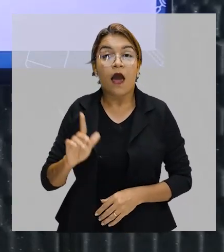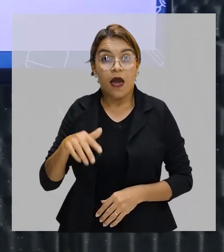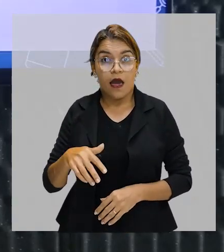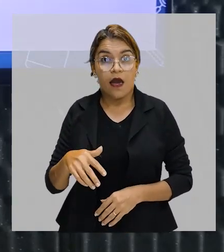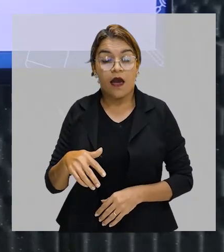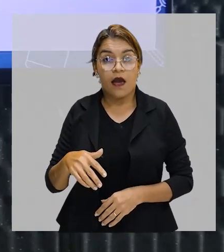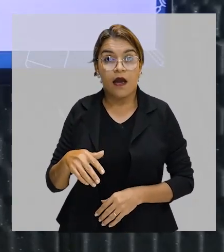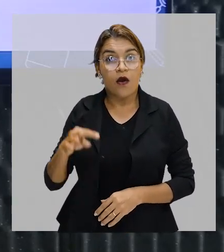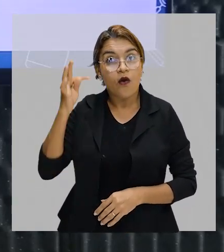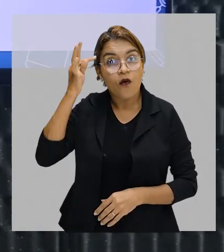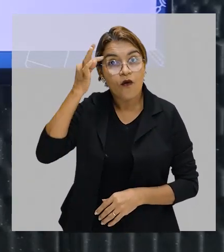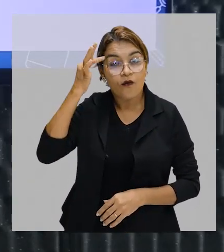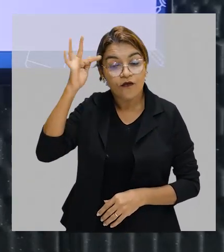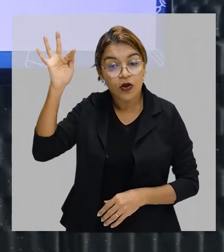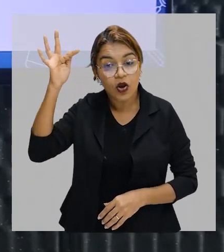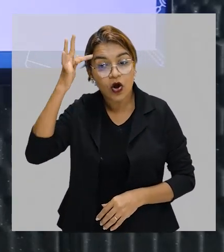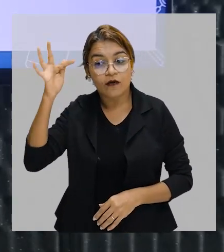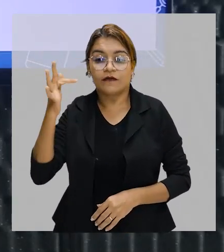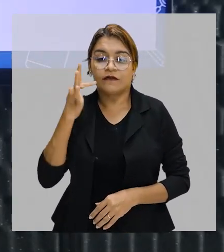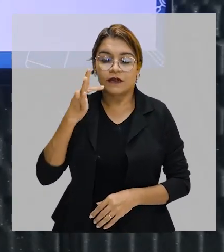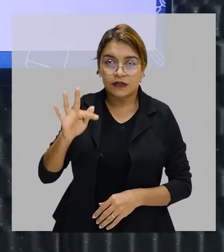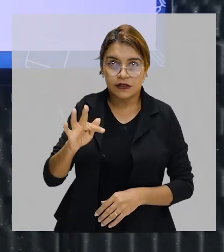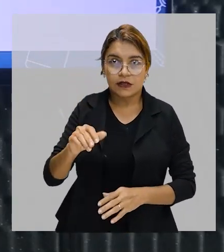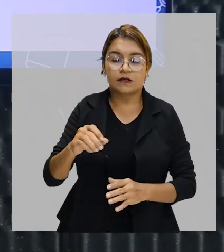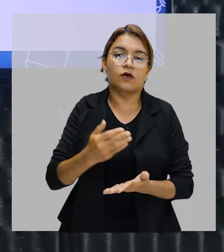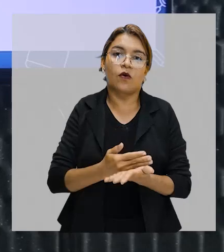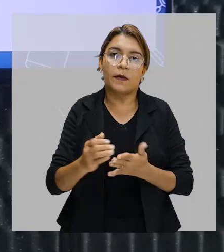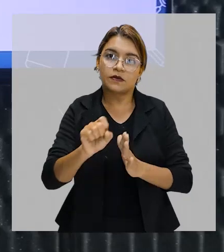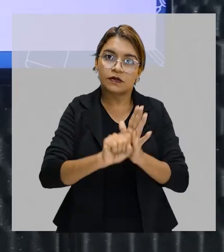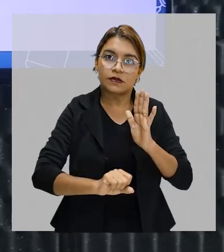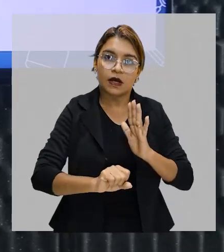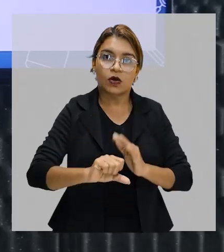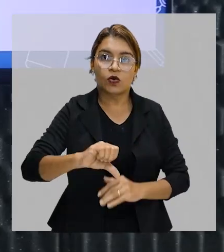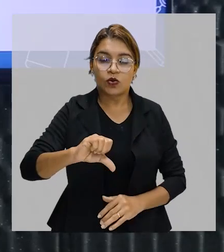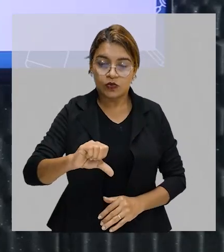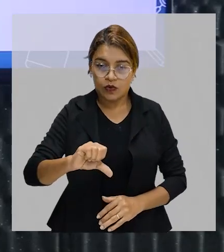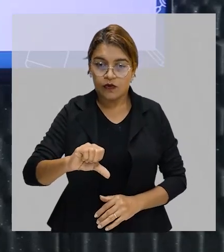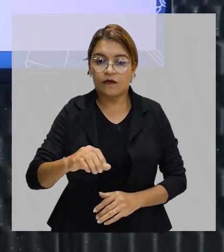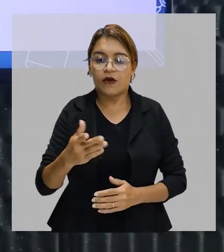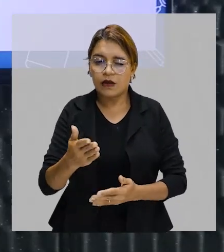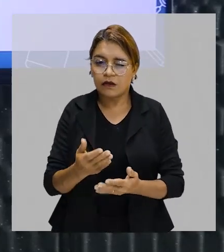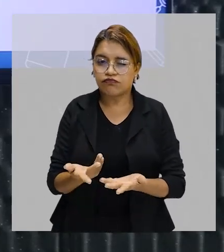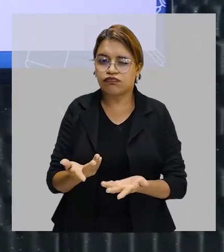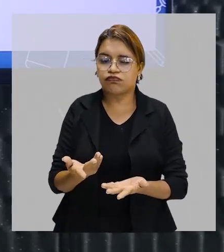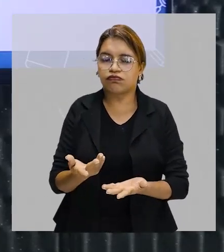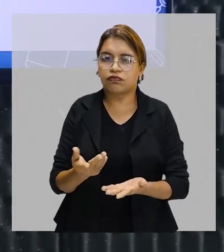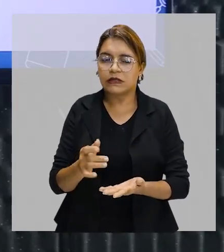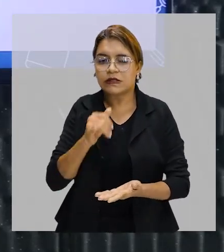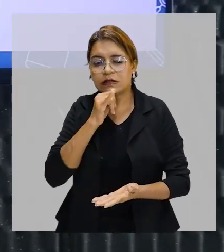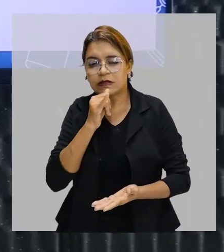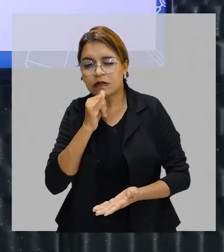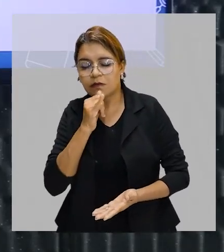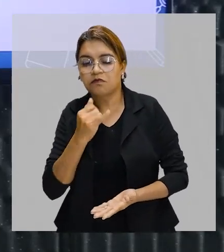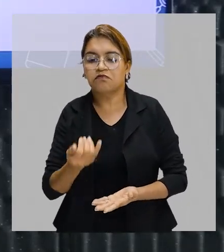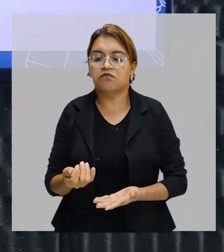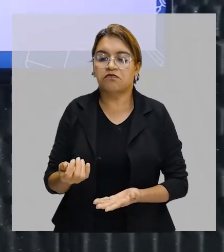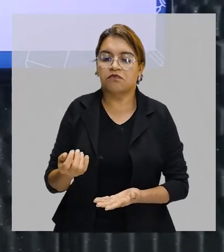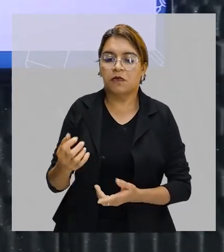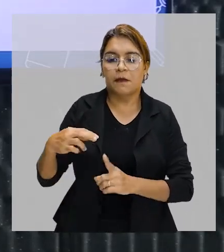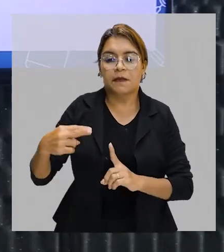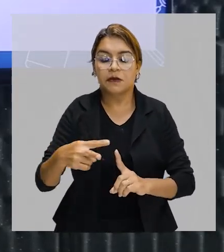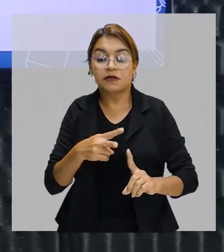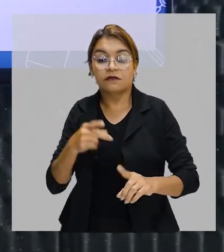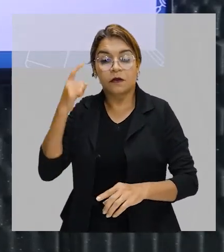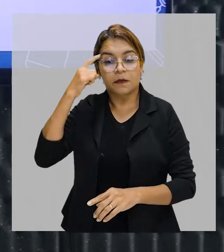do século XIX, que vai criar essa perspectiva de pensamento chamada de positivismo. Esse